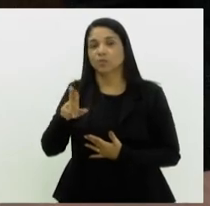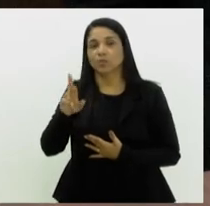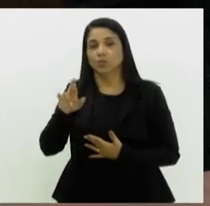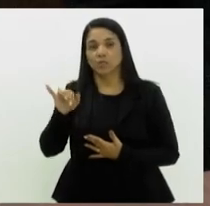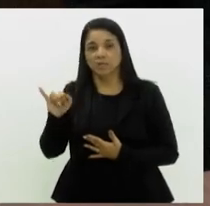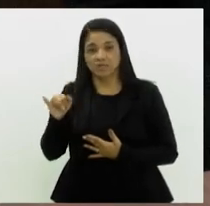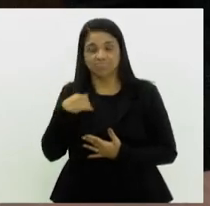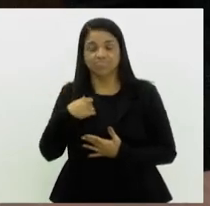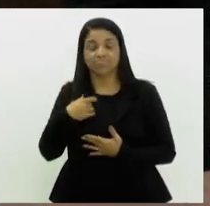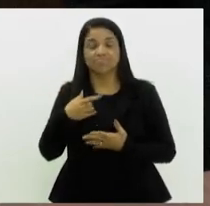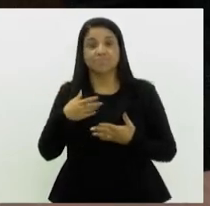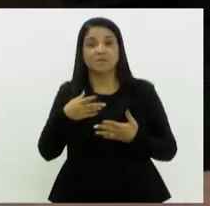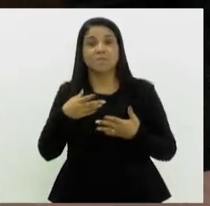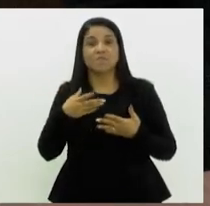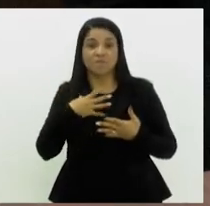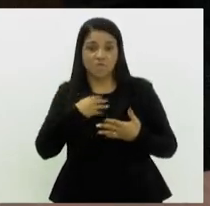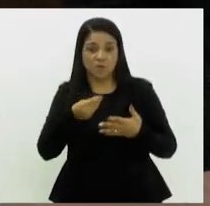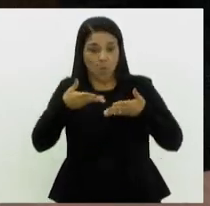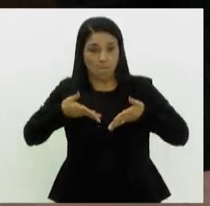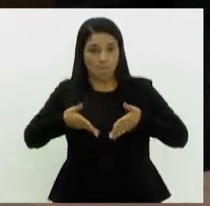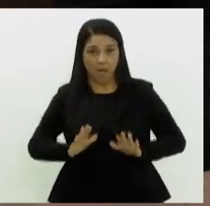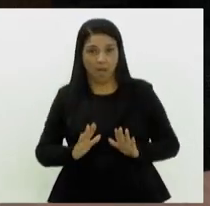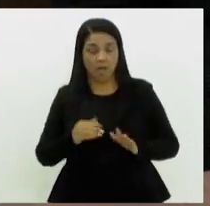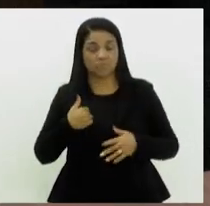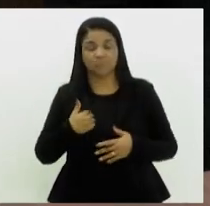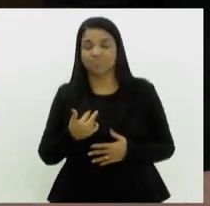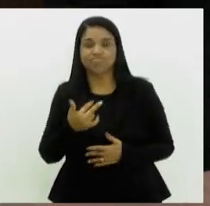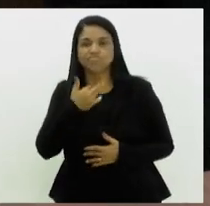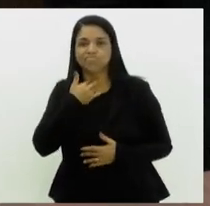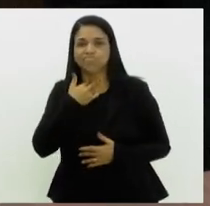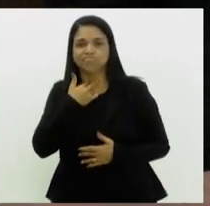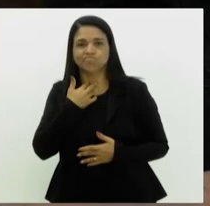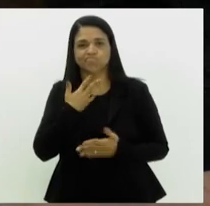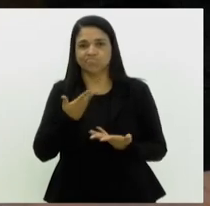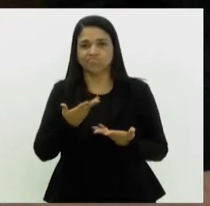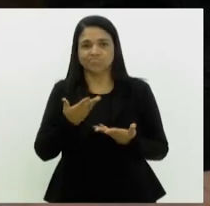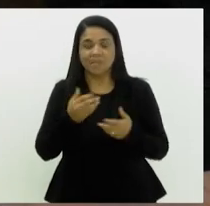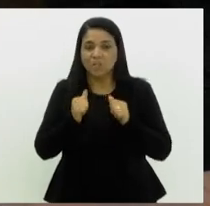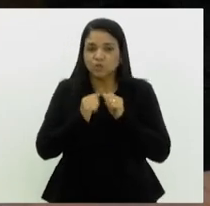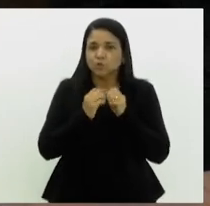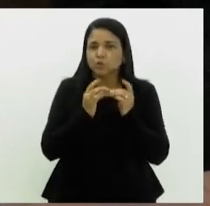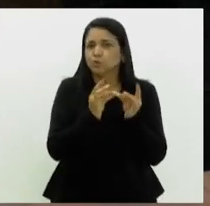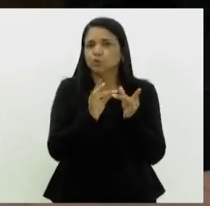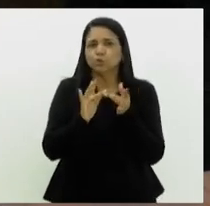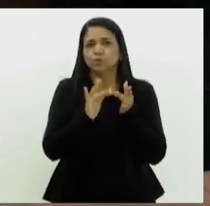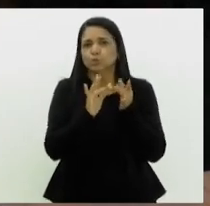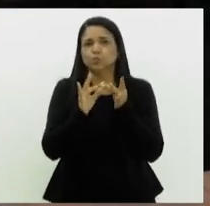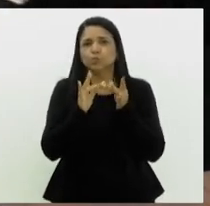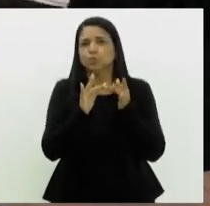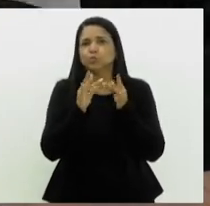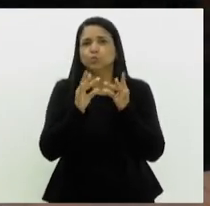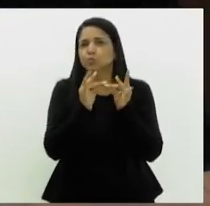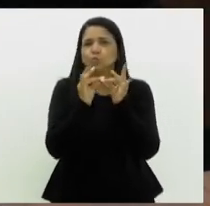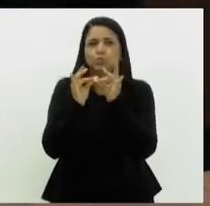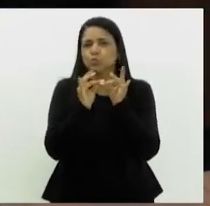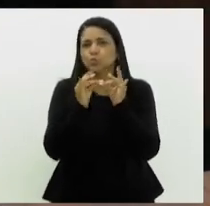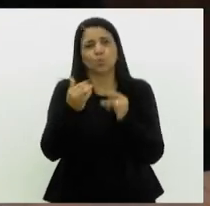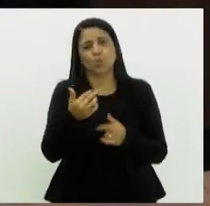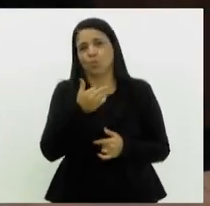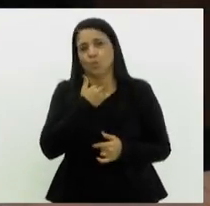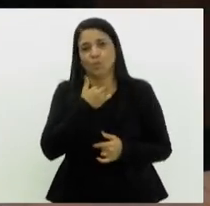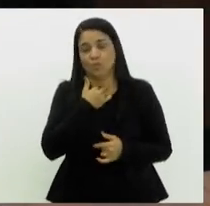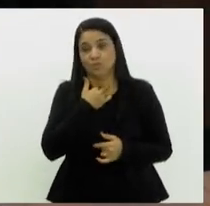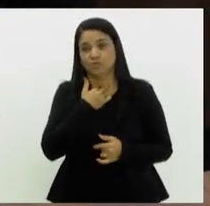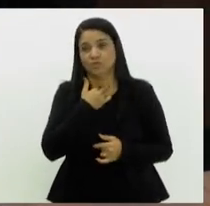né? Porque tinha, claro, o seu trabalho, sua função como deputado a exercer, sem o direito, né, de